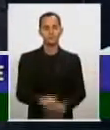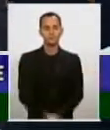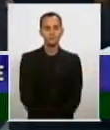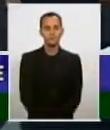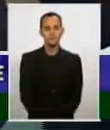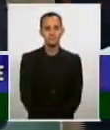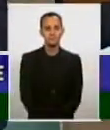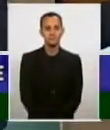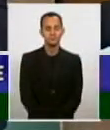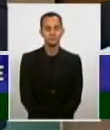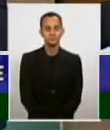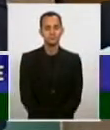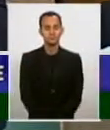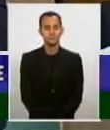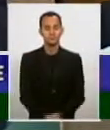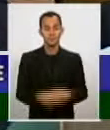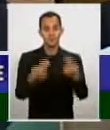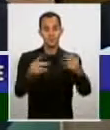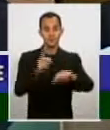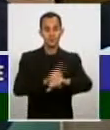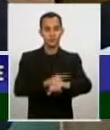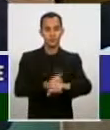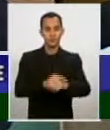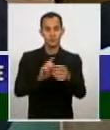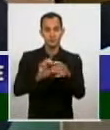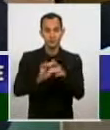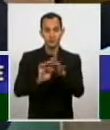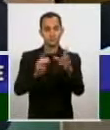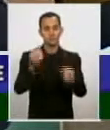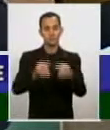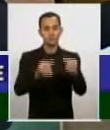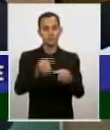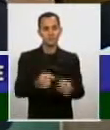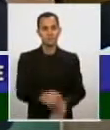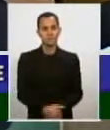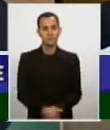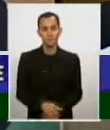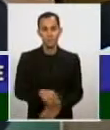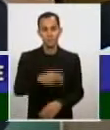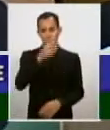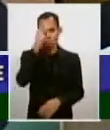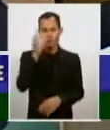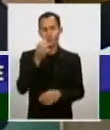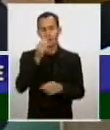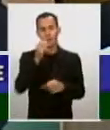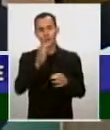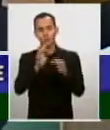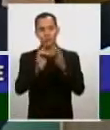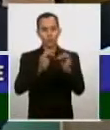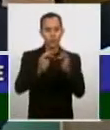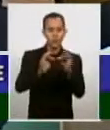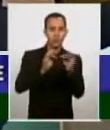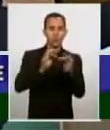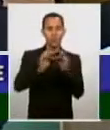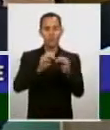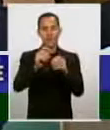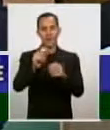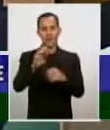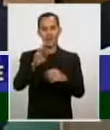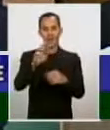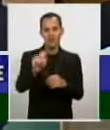digital. Nesse momento, eu coloco para apreciação aqueles que queiram promover alguma retificação na